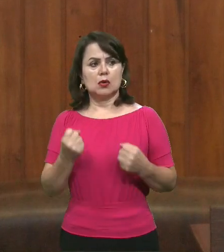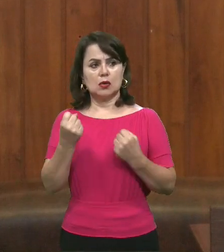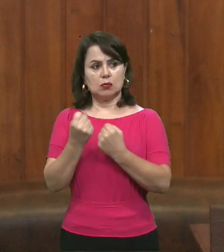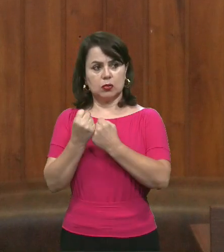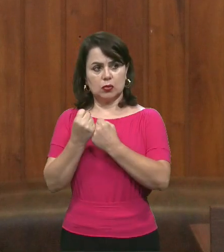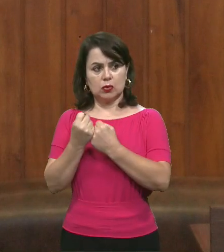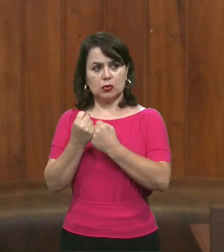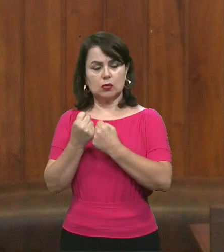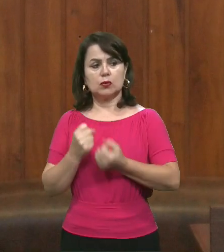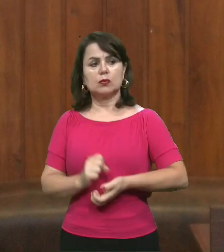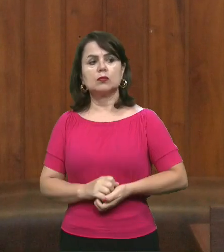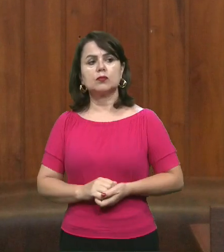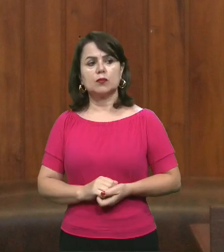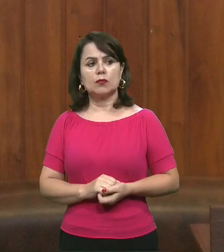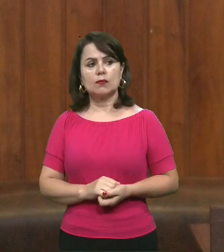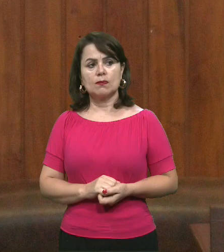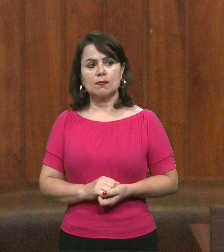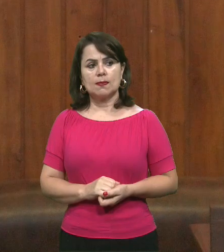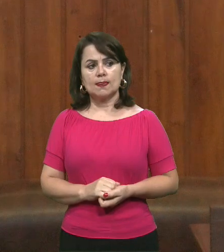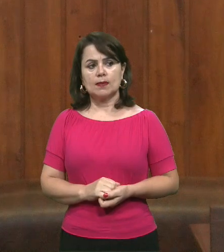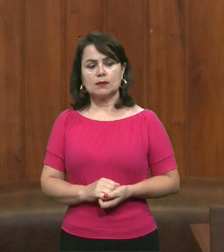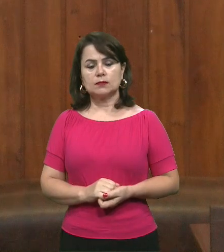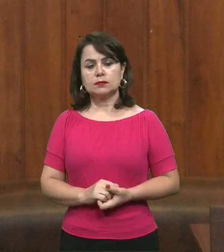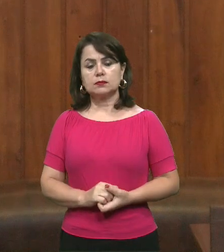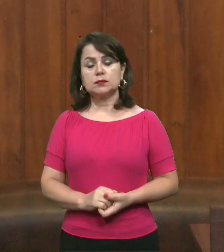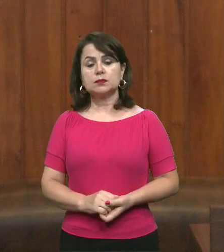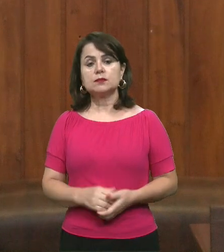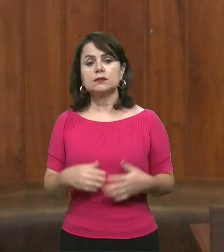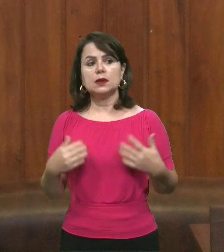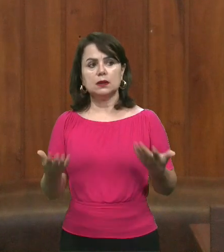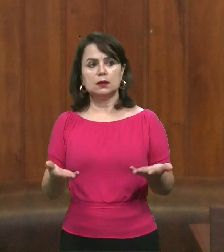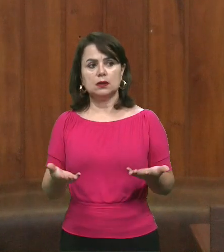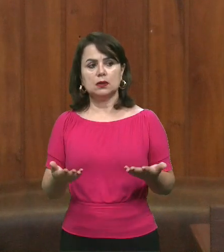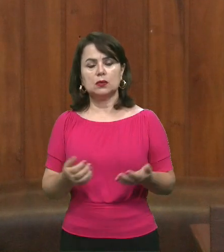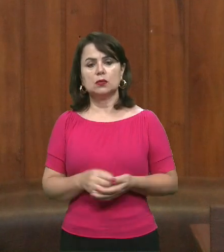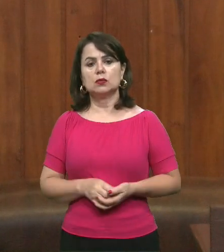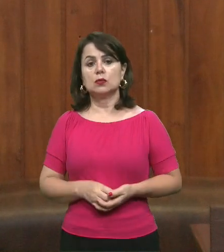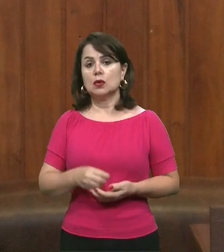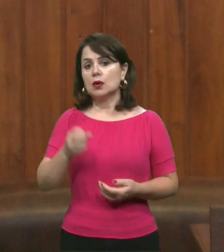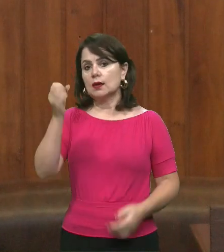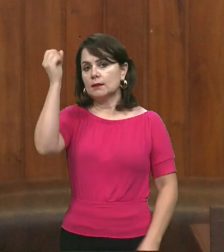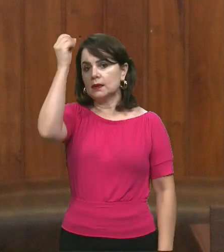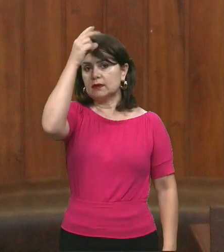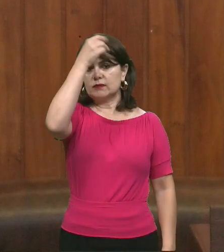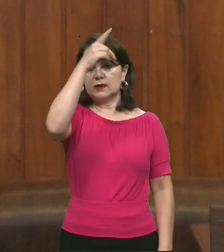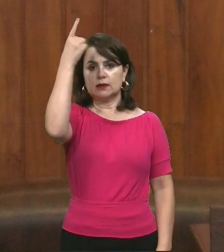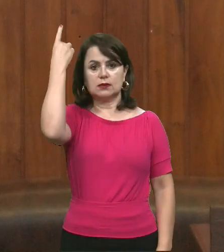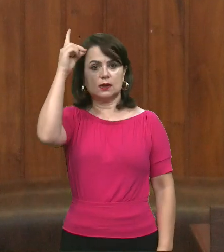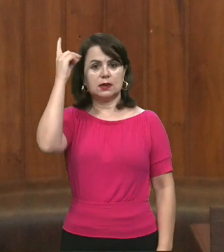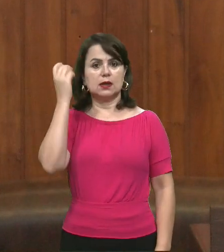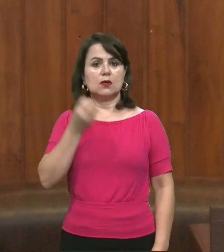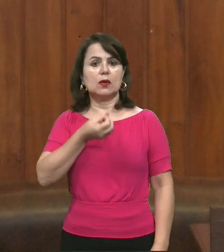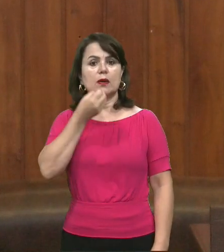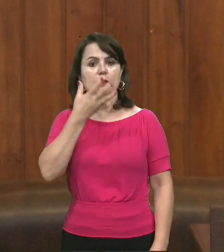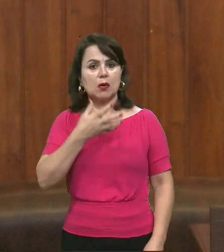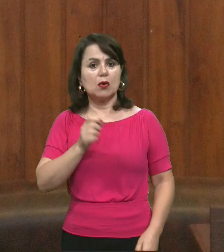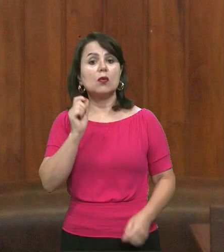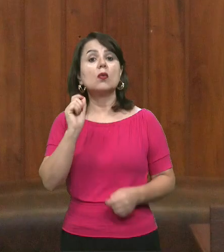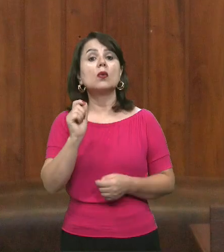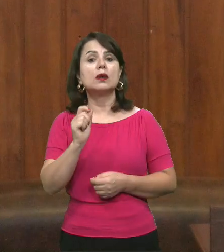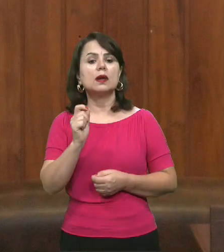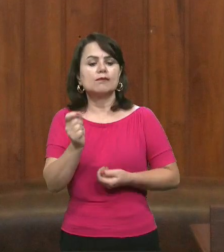dessa parada aí. Bom, tem uma coisa que o Daniel Alonso é bom, Ronaldo Medeiros, bom de